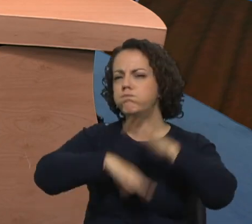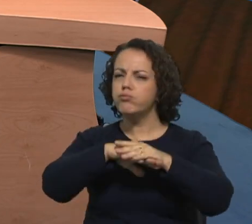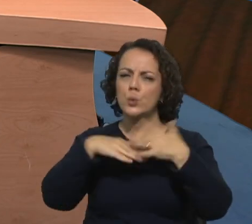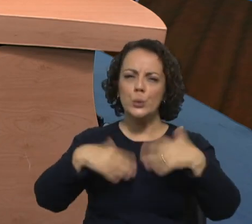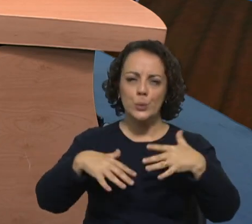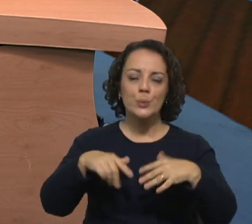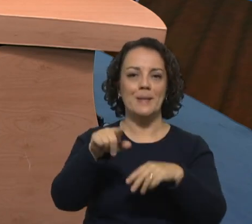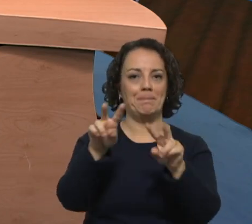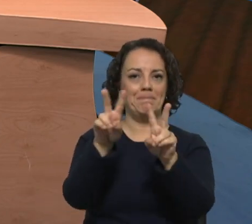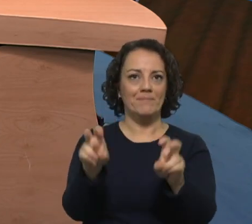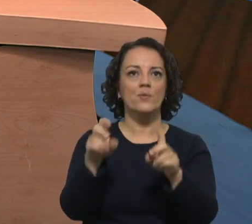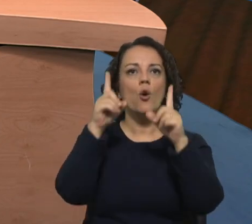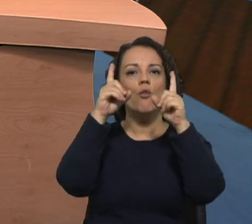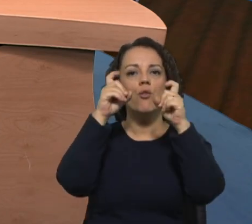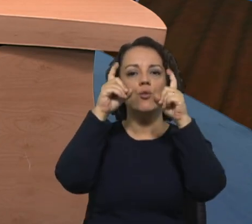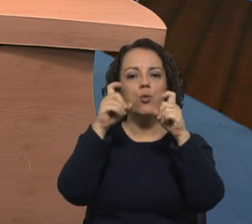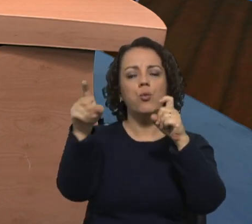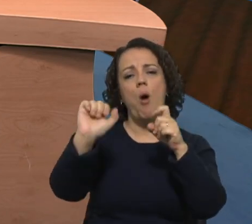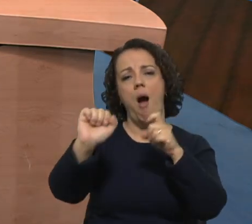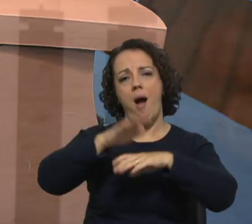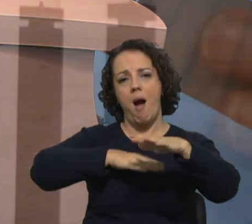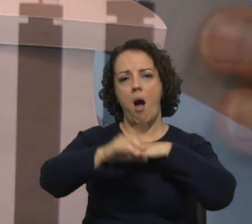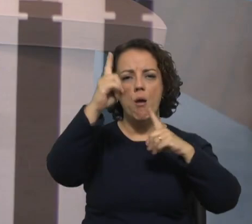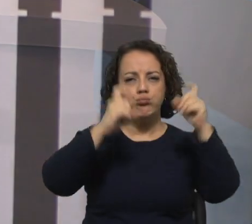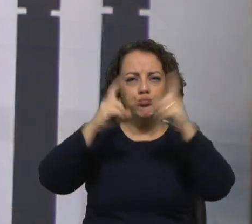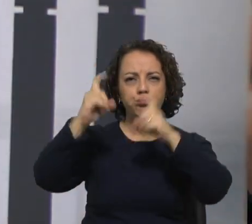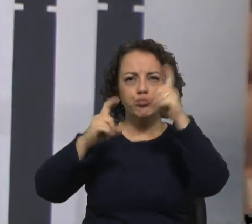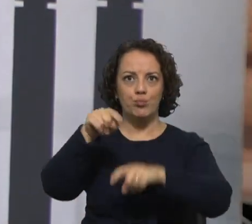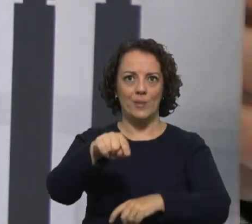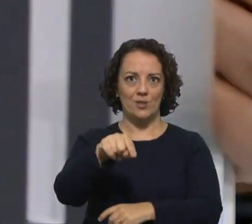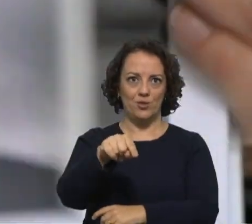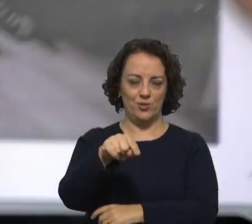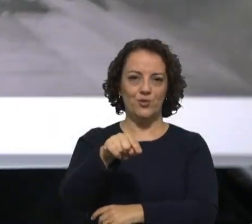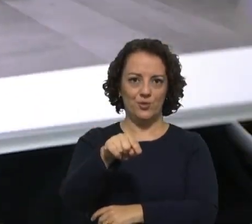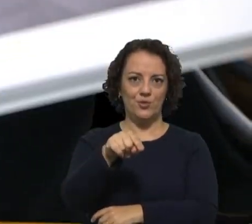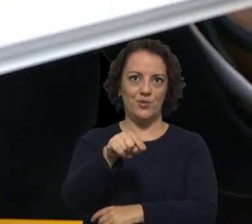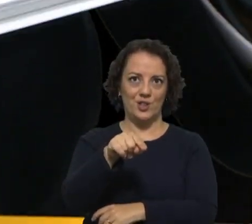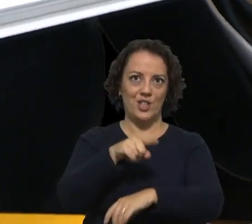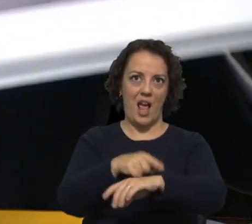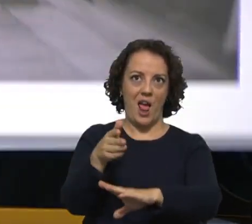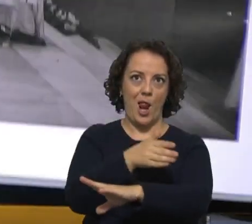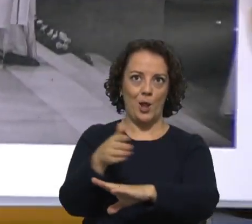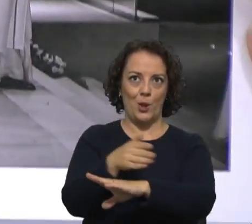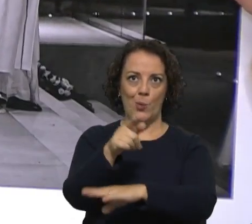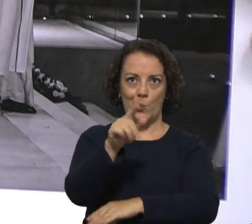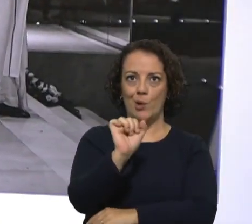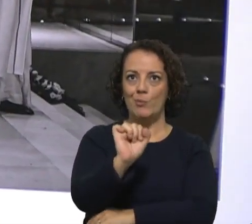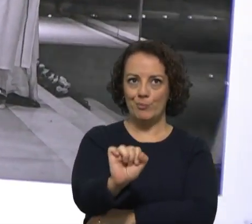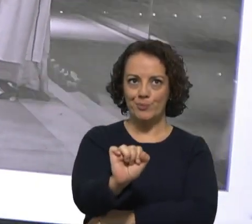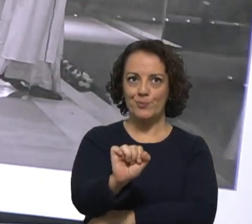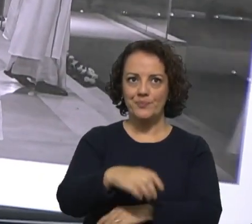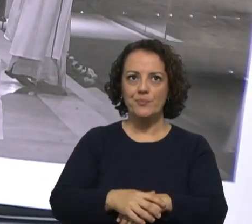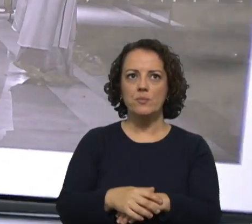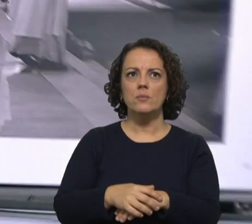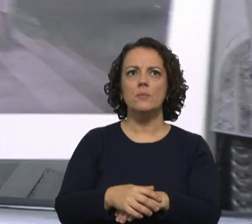este conjunto fotográfico que foi realizado nesta ocasião. São